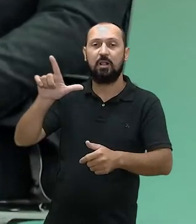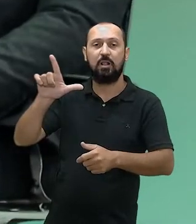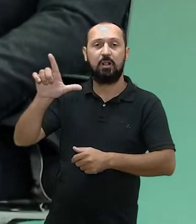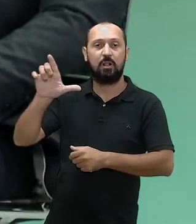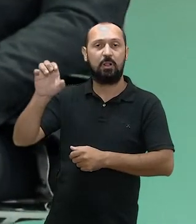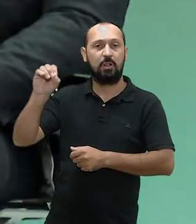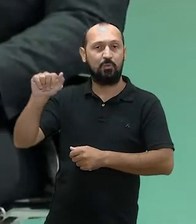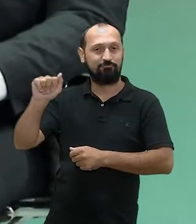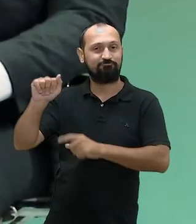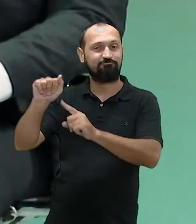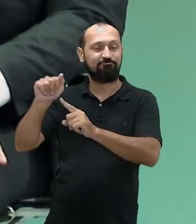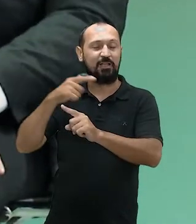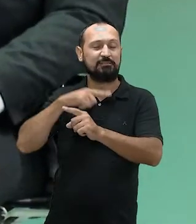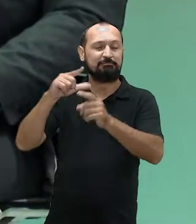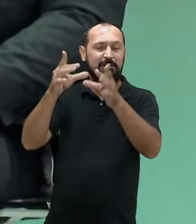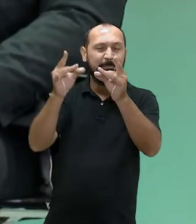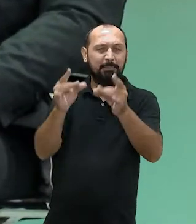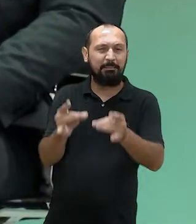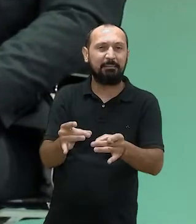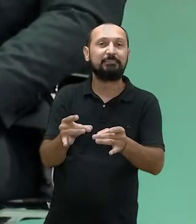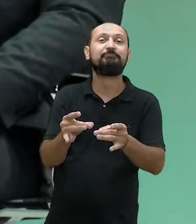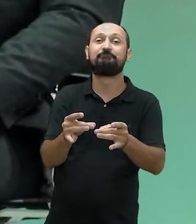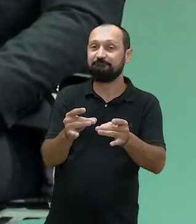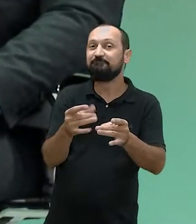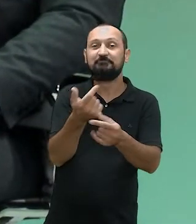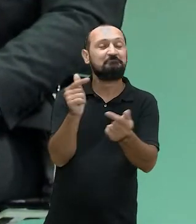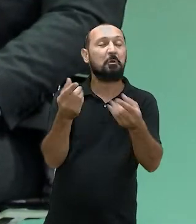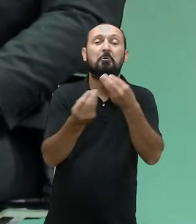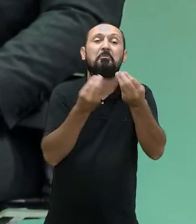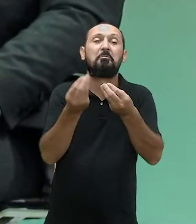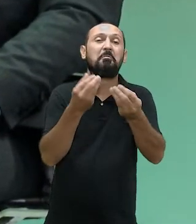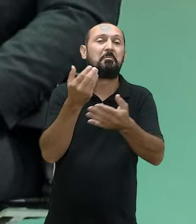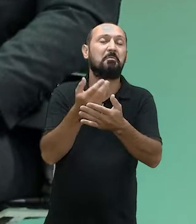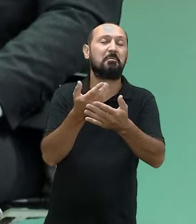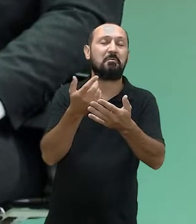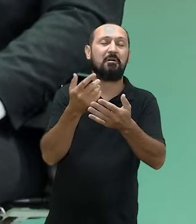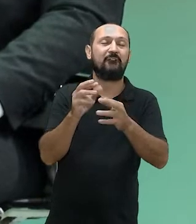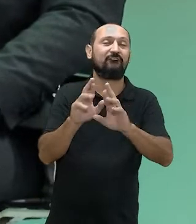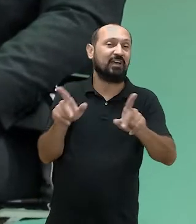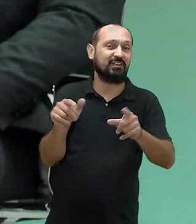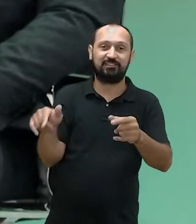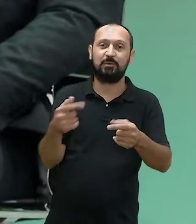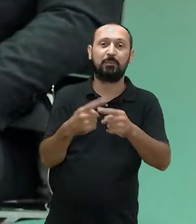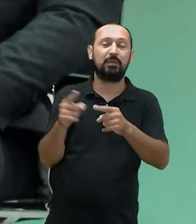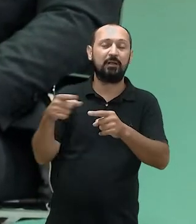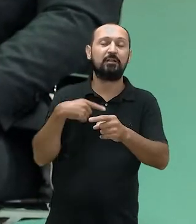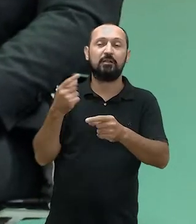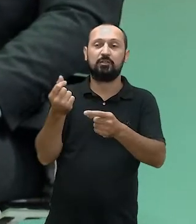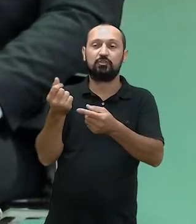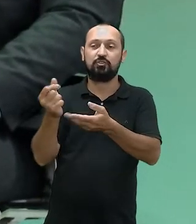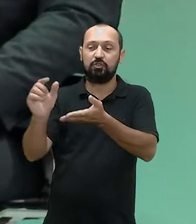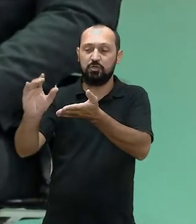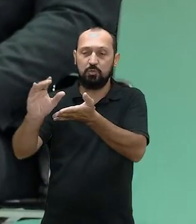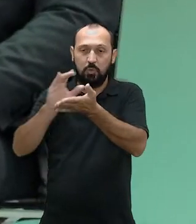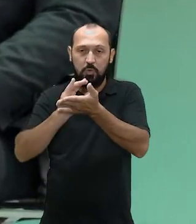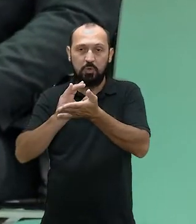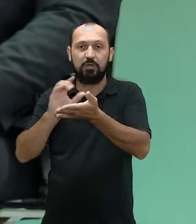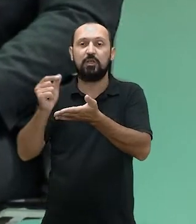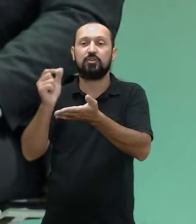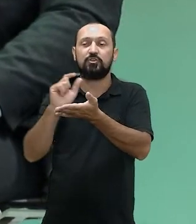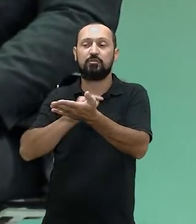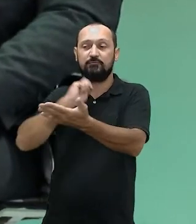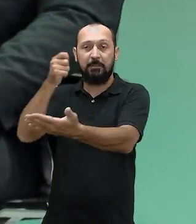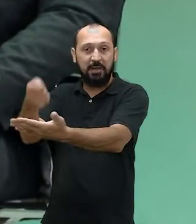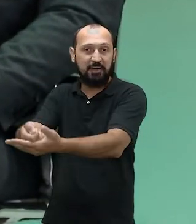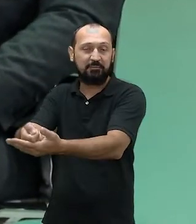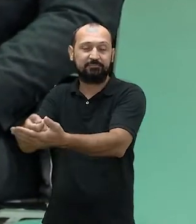LOA, em síntese, ela tem outros detalhes, mas não tem como fugir muito. Ela prevê despesas e prevê as